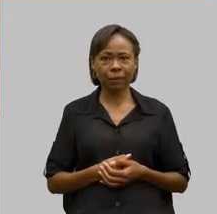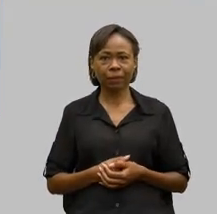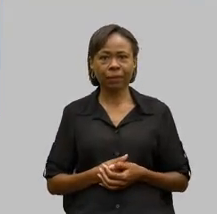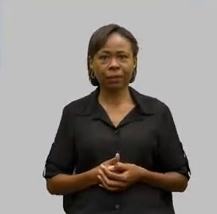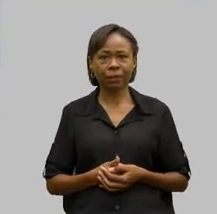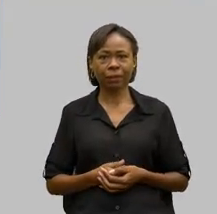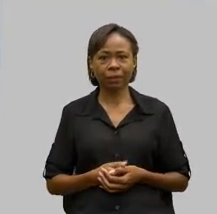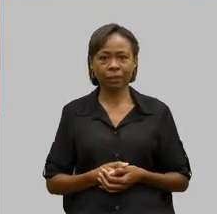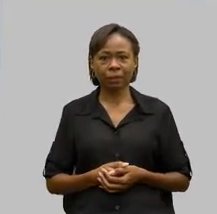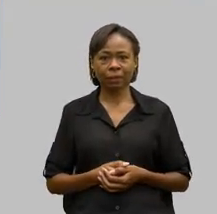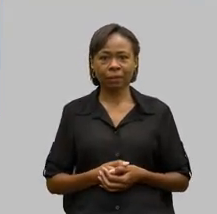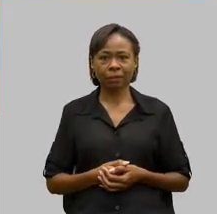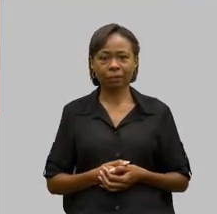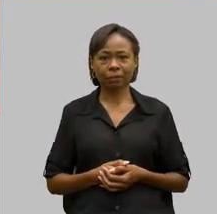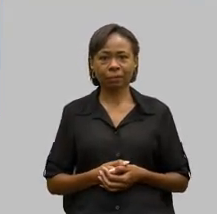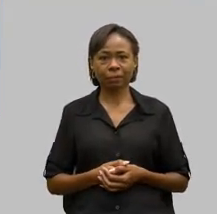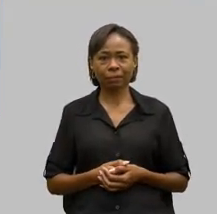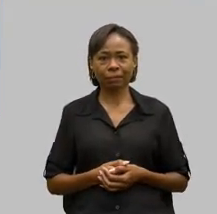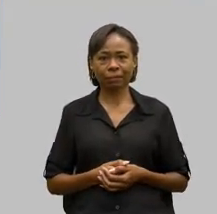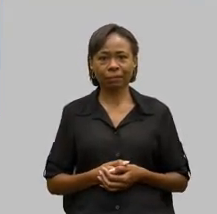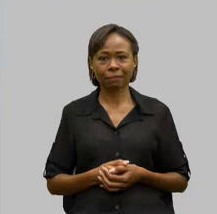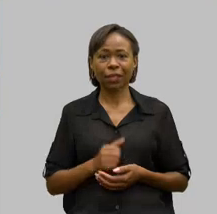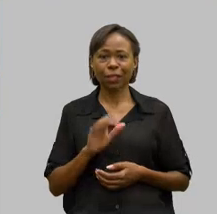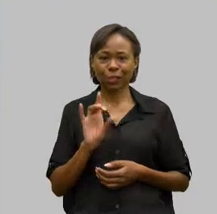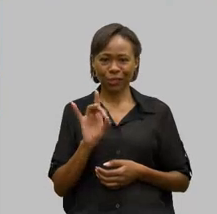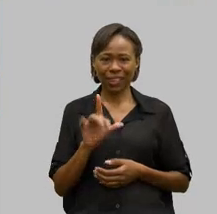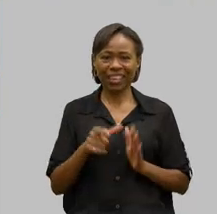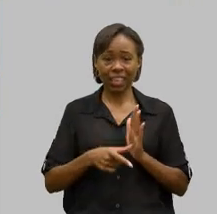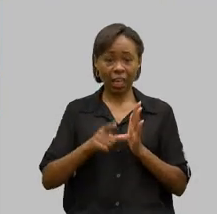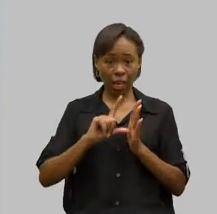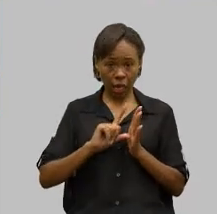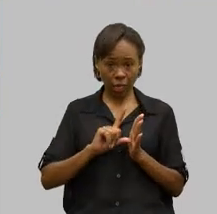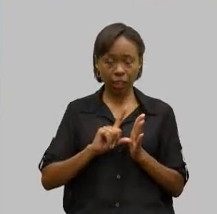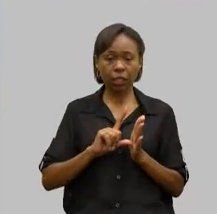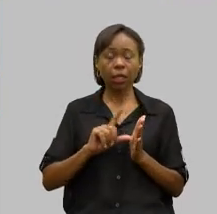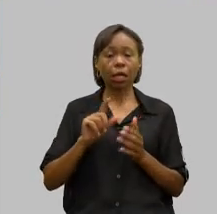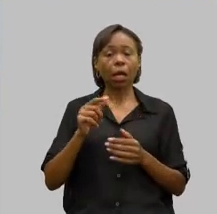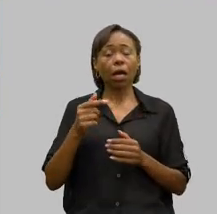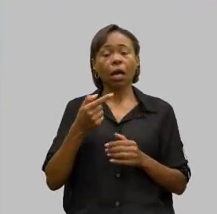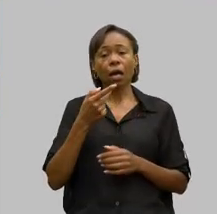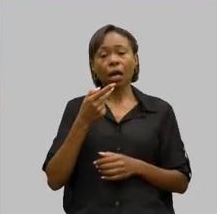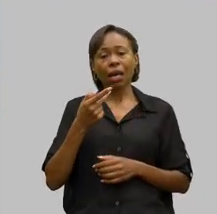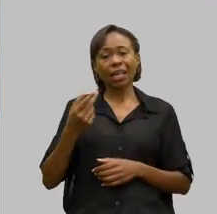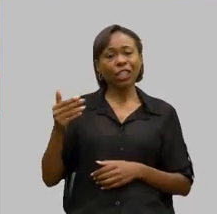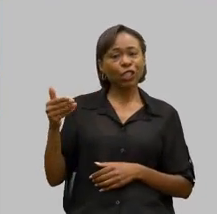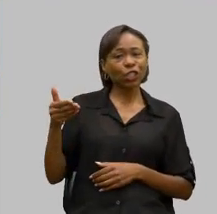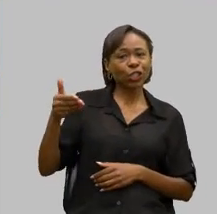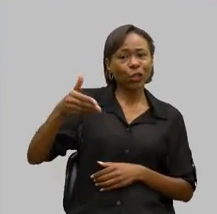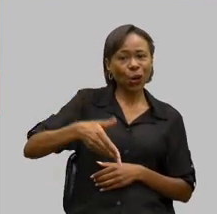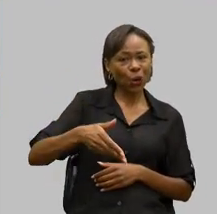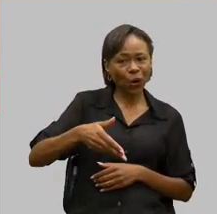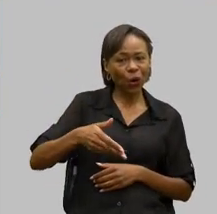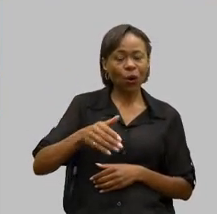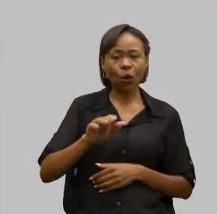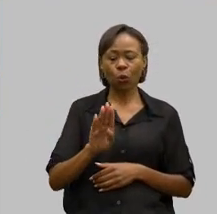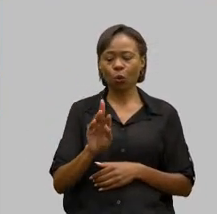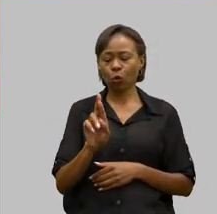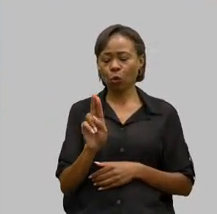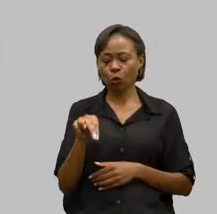Com licença. Com me permita, só antes de passar a palavra, registrar a presença, chegou aqui o deputado Bruno Engler.